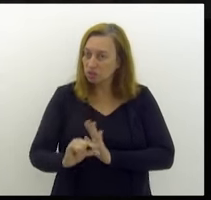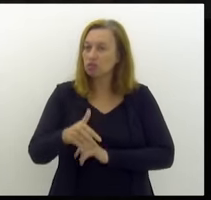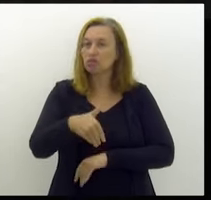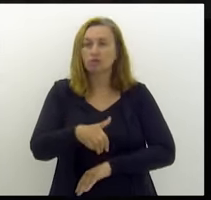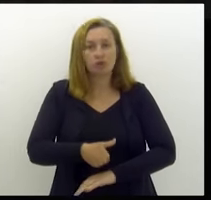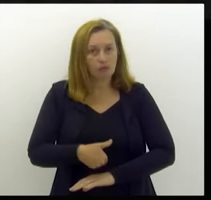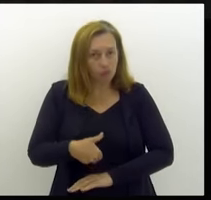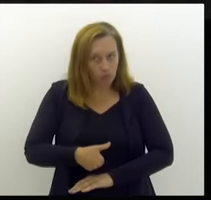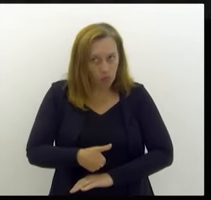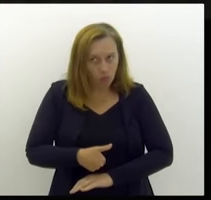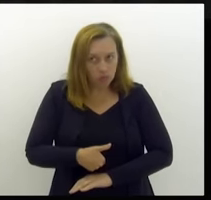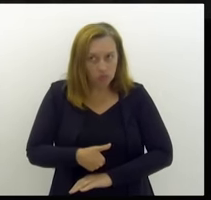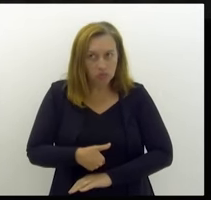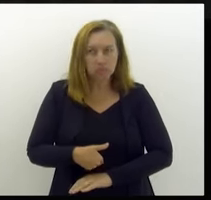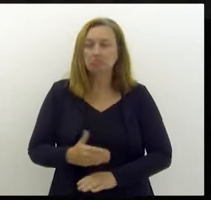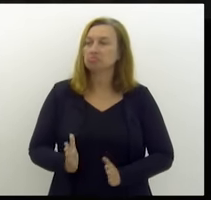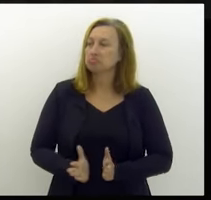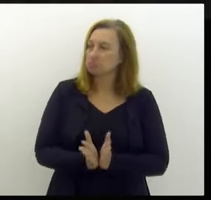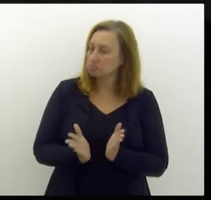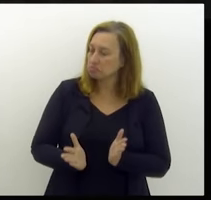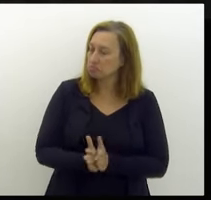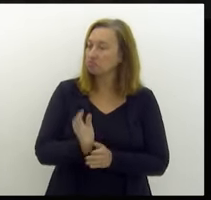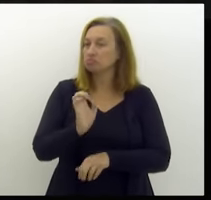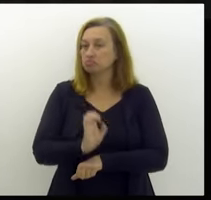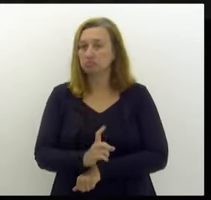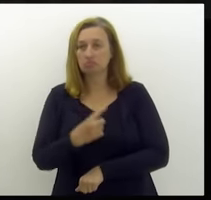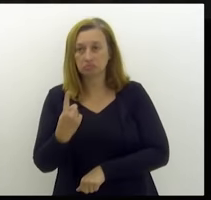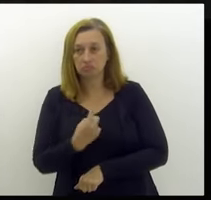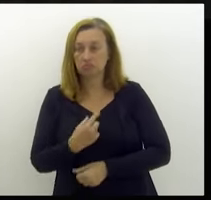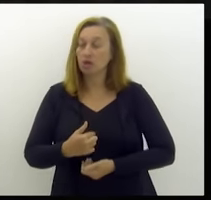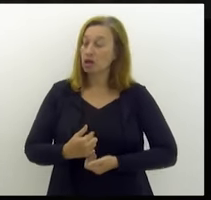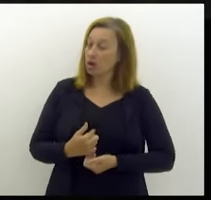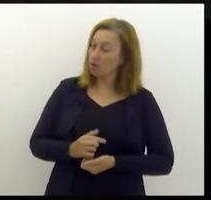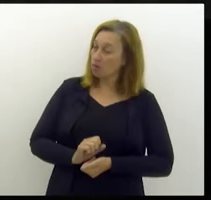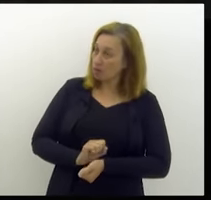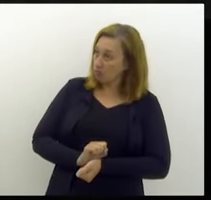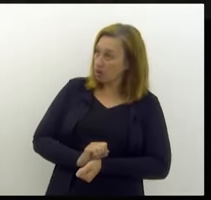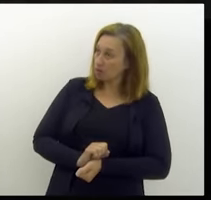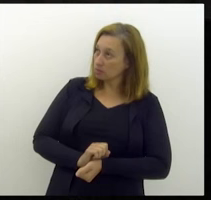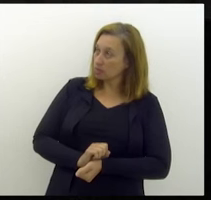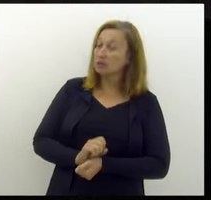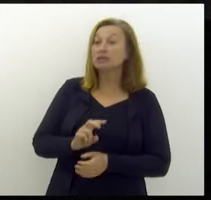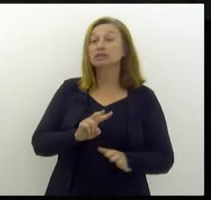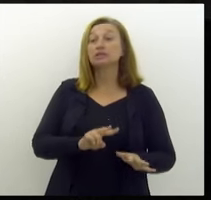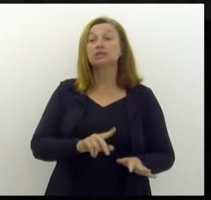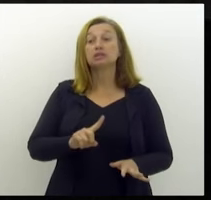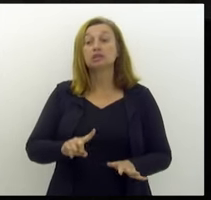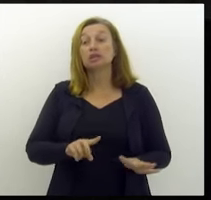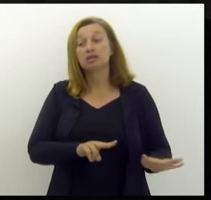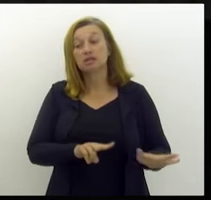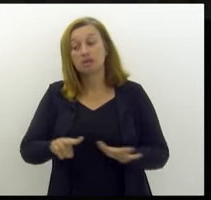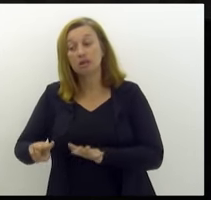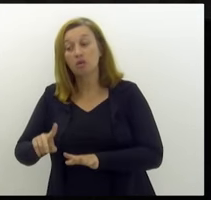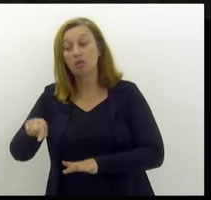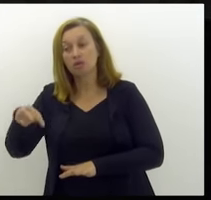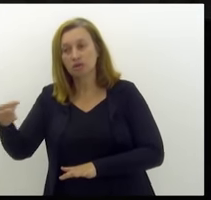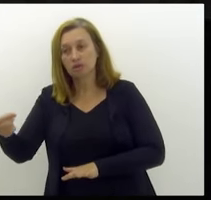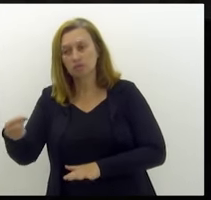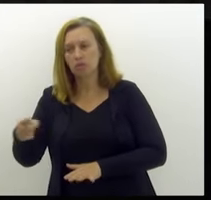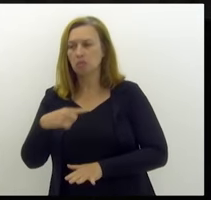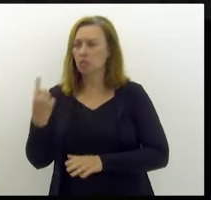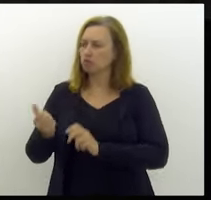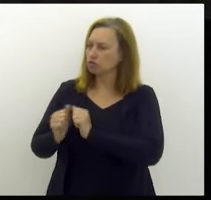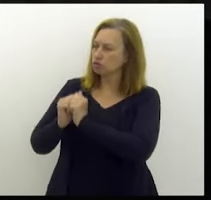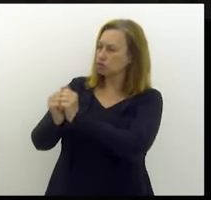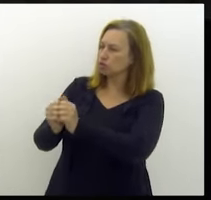fome e da pobreza no nosso estado e eu espero que na semana que vem nós possamos junto